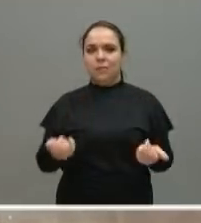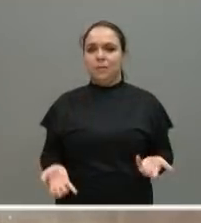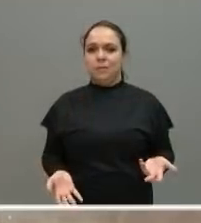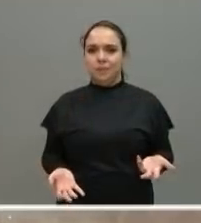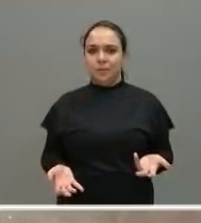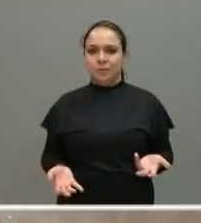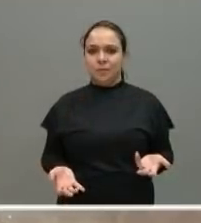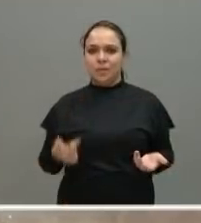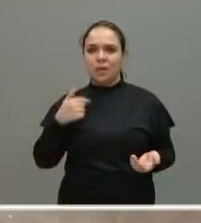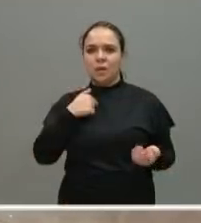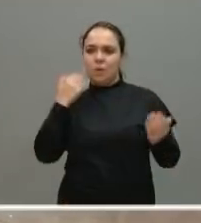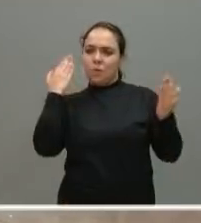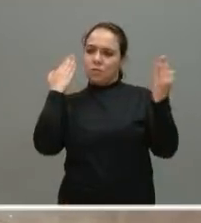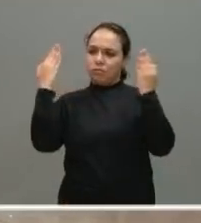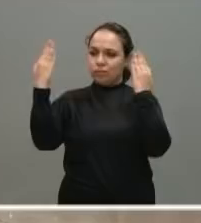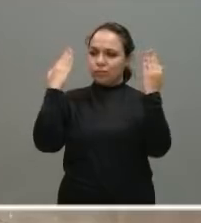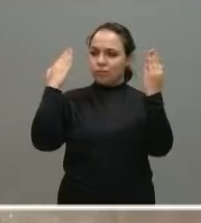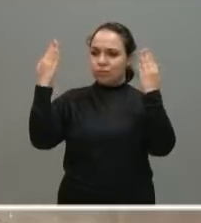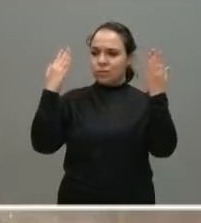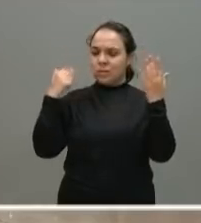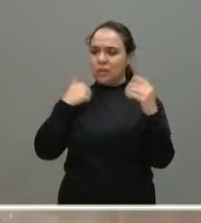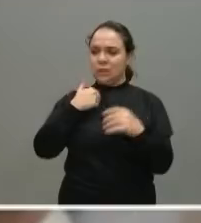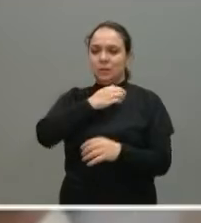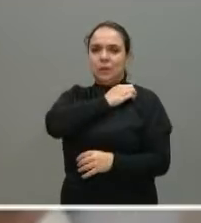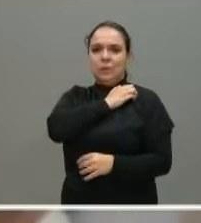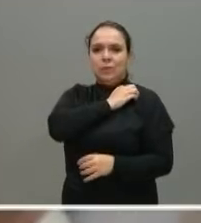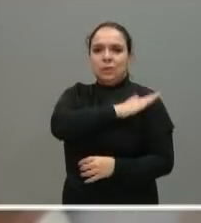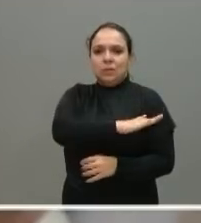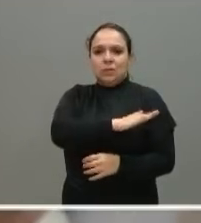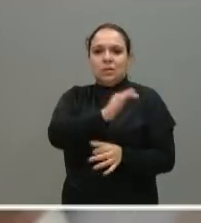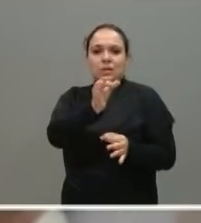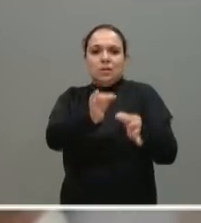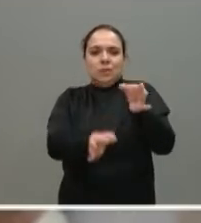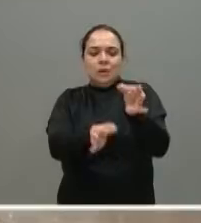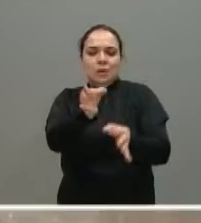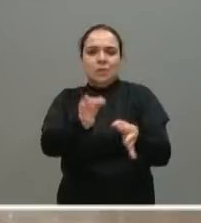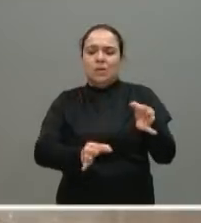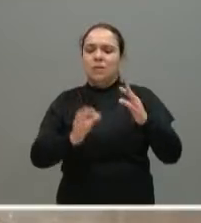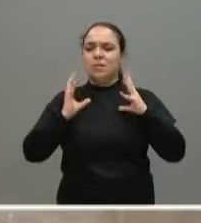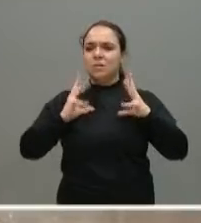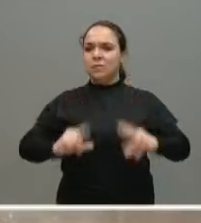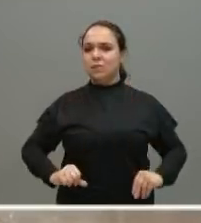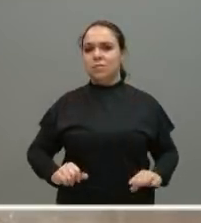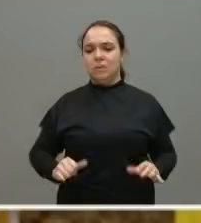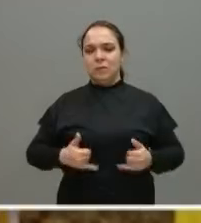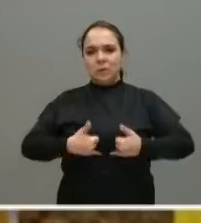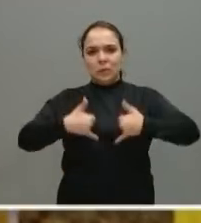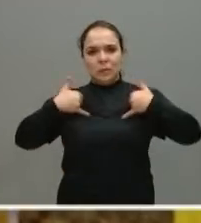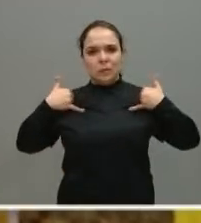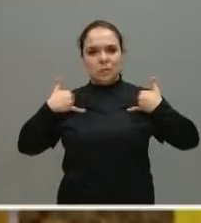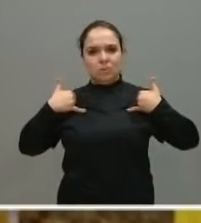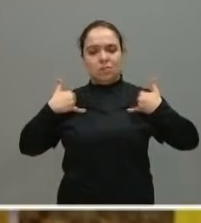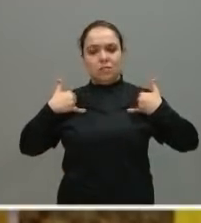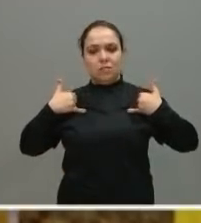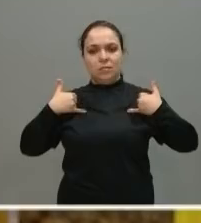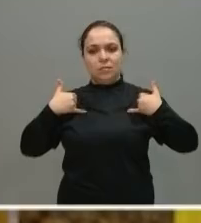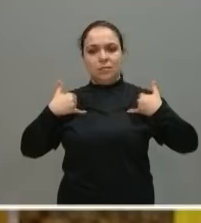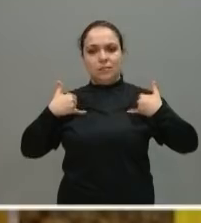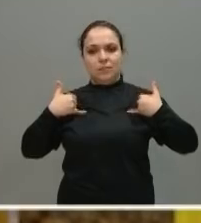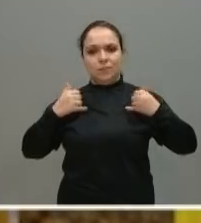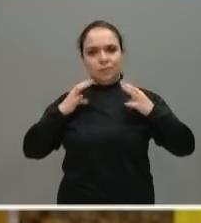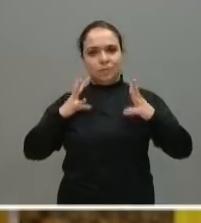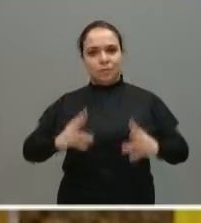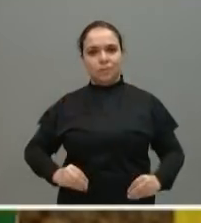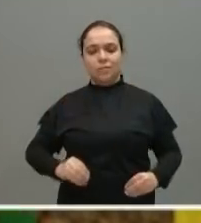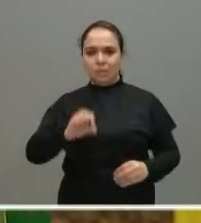as comparações, os pré-julgamentos, tira de mim o orgulho. E